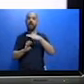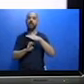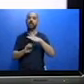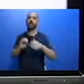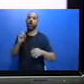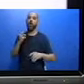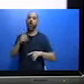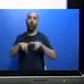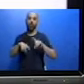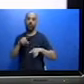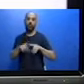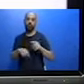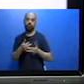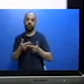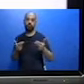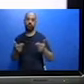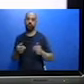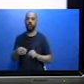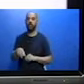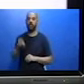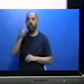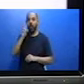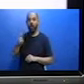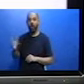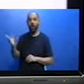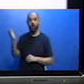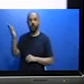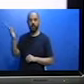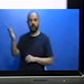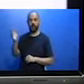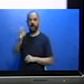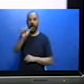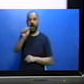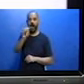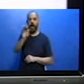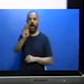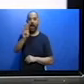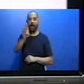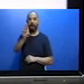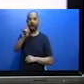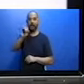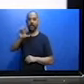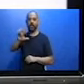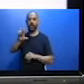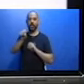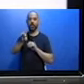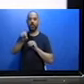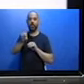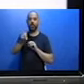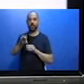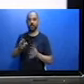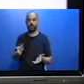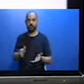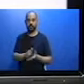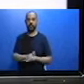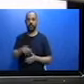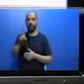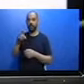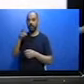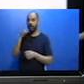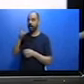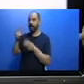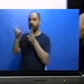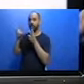exemplo olha esse logotipo da abril educação se vocês prestarem atenção